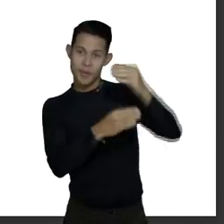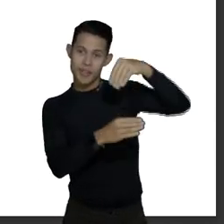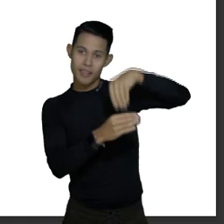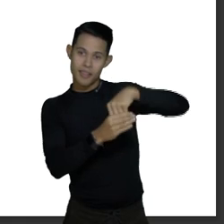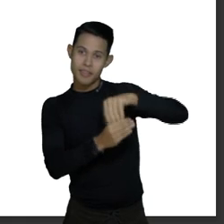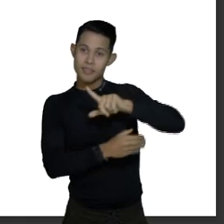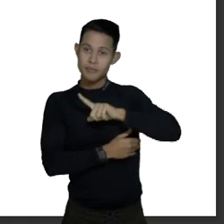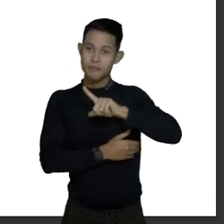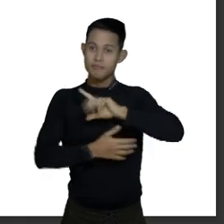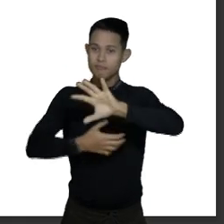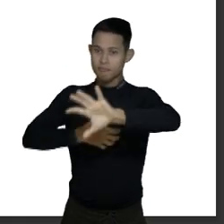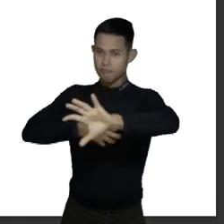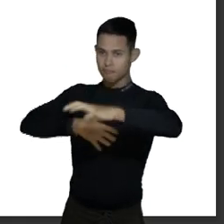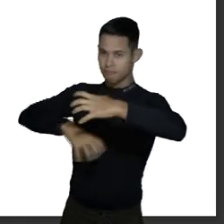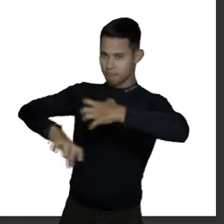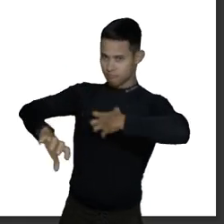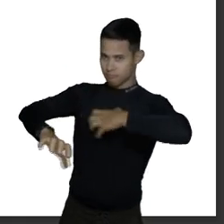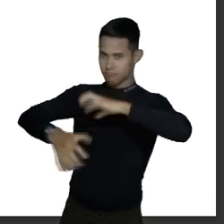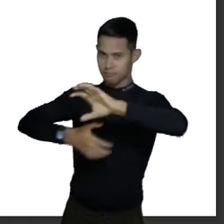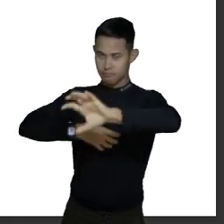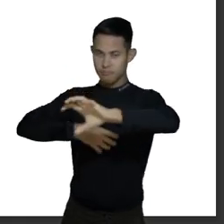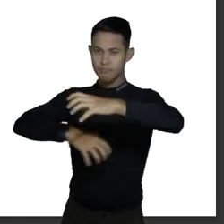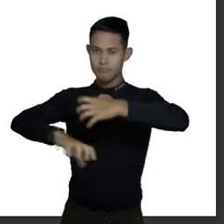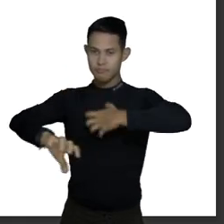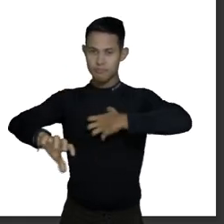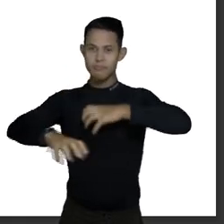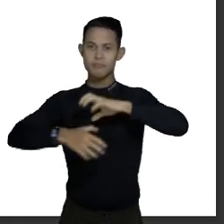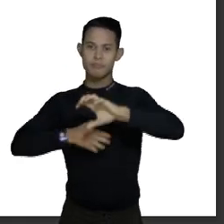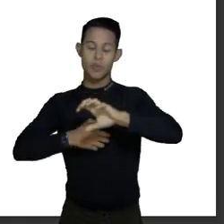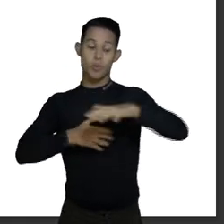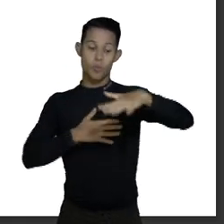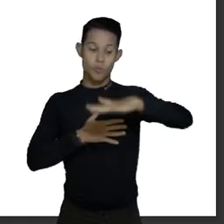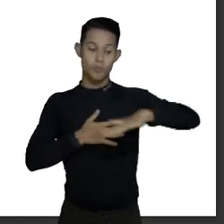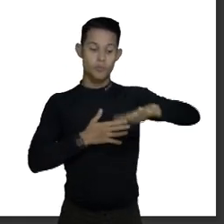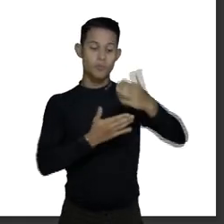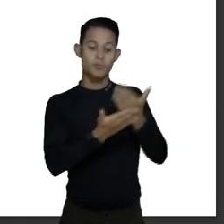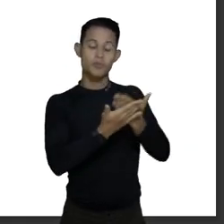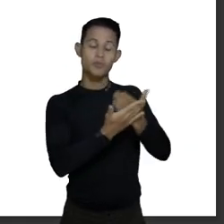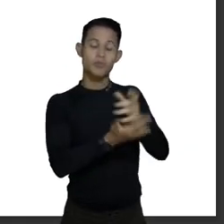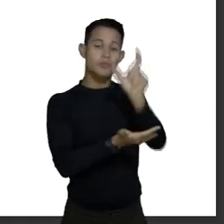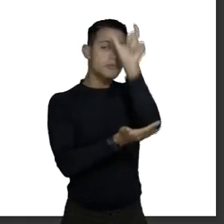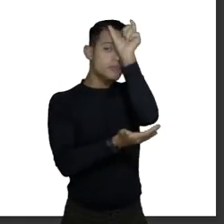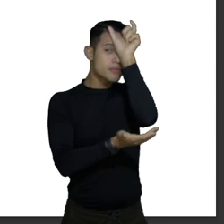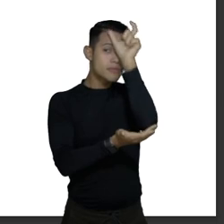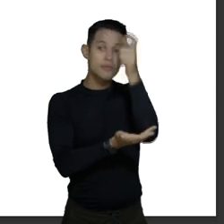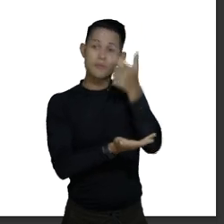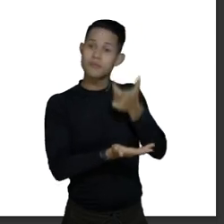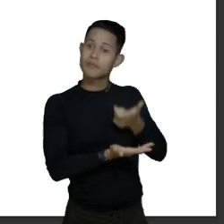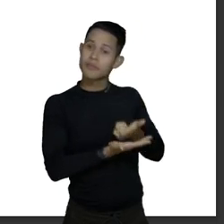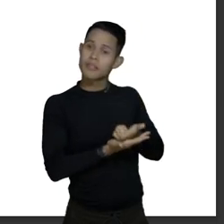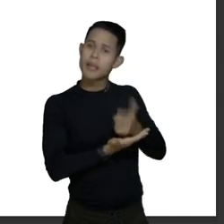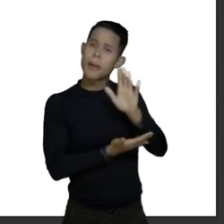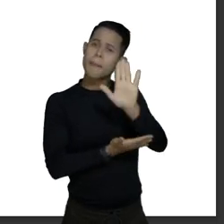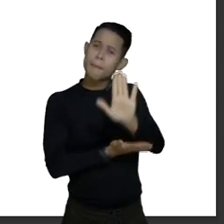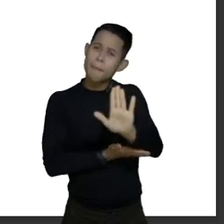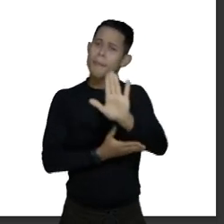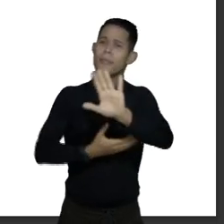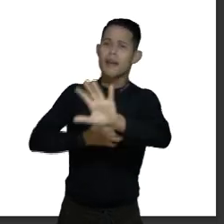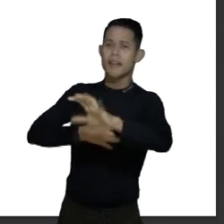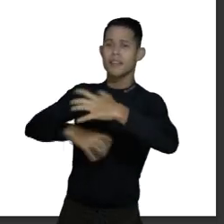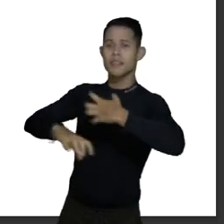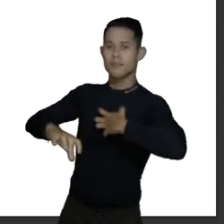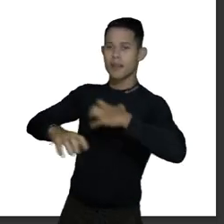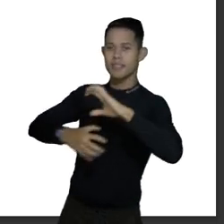gente tá falando desses nossos alunos desses nossos estudantes com dislexia e o que que a gente tá falando de trazer empatia esse aluno ele